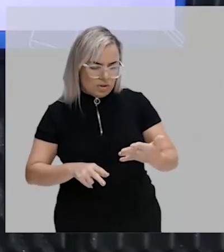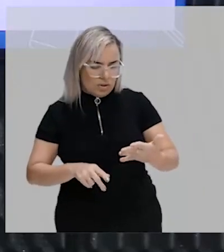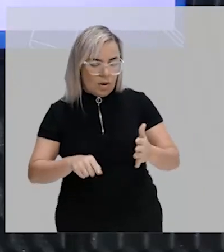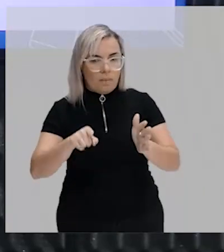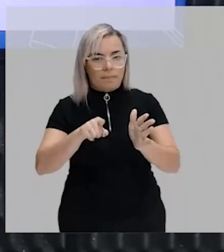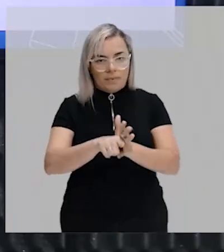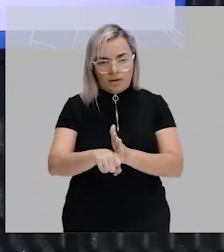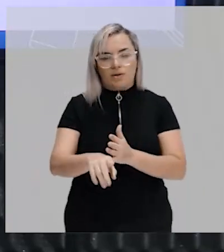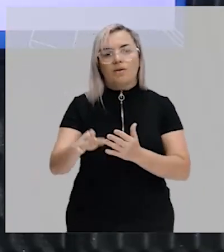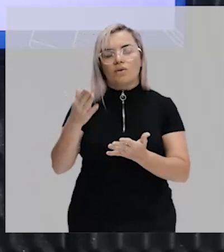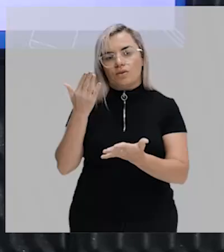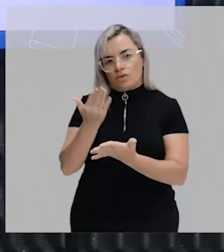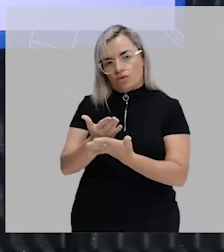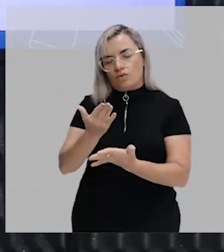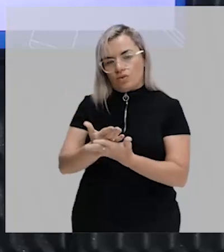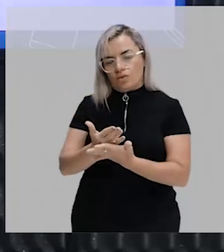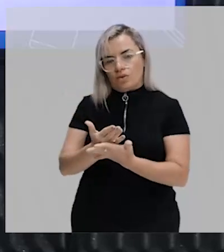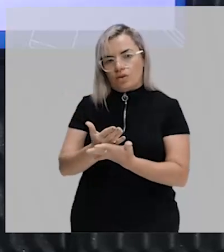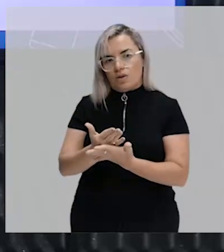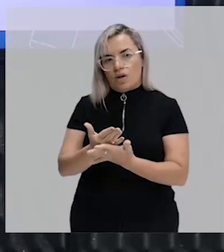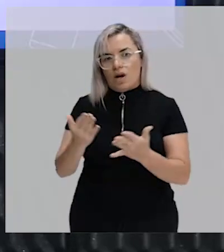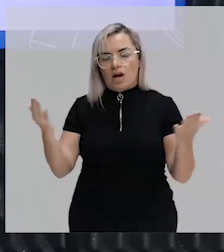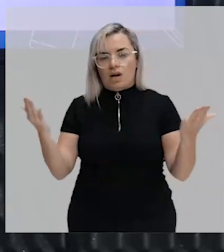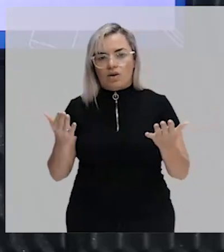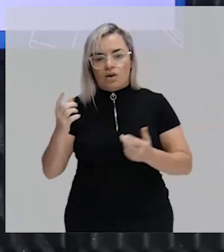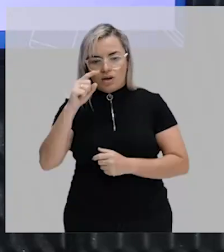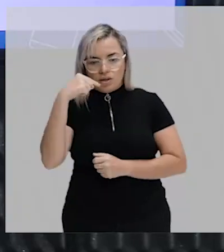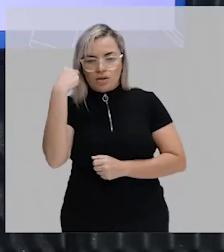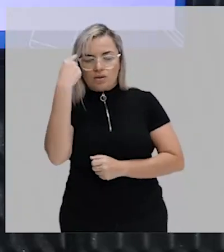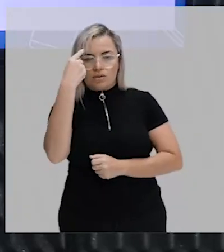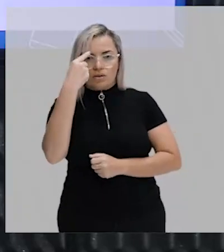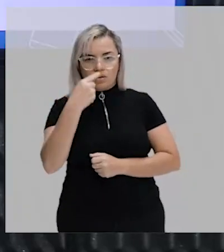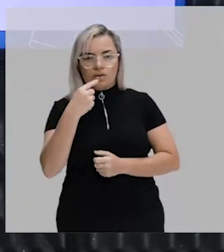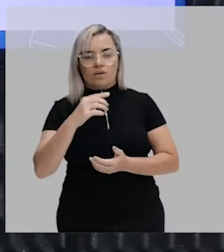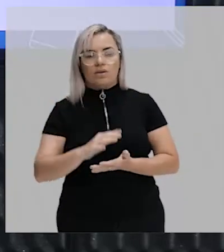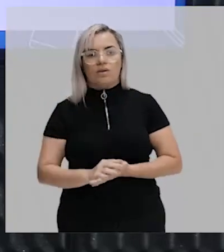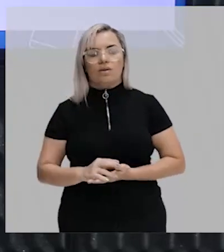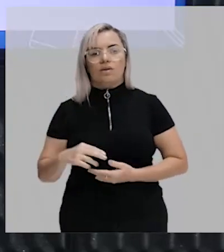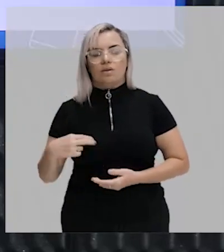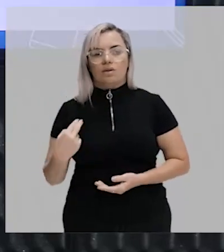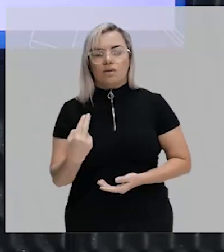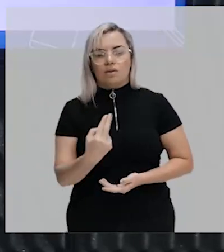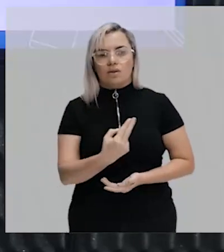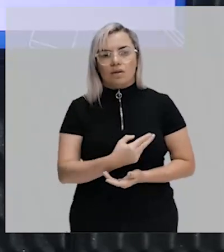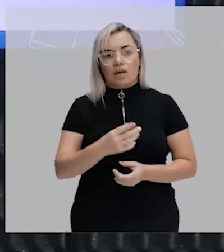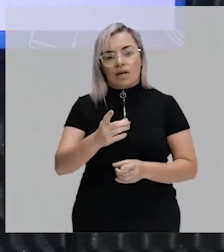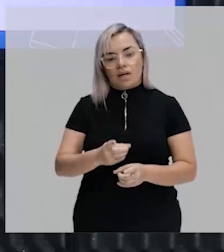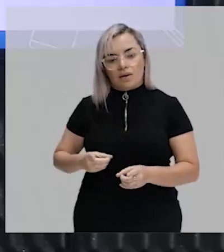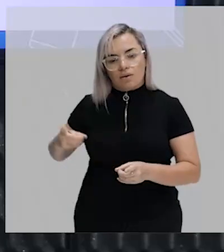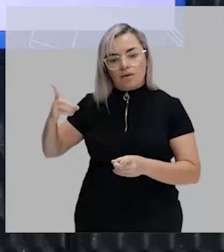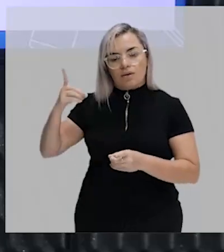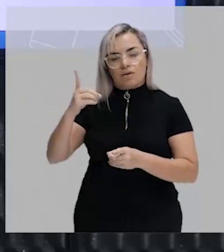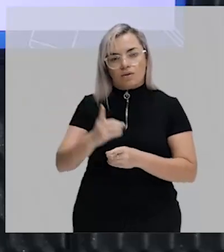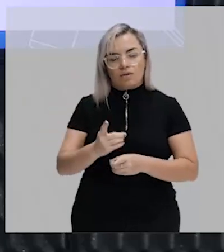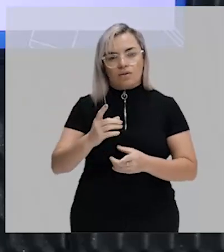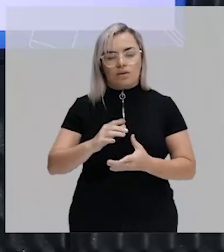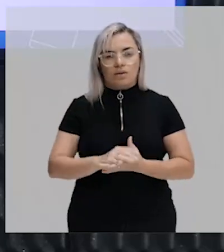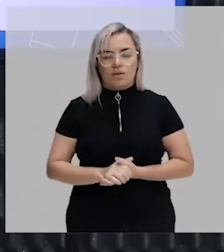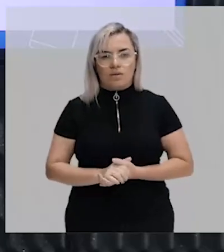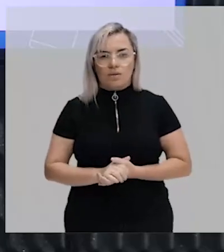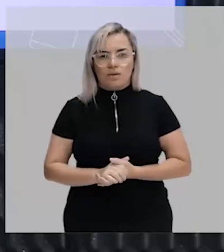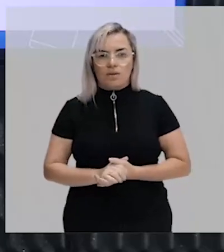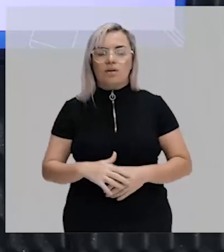nós estudamos aqui, agora há pouco, que nós vamos encontrar. Então, é